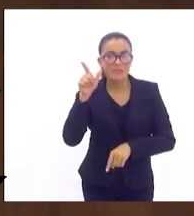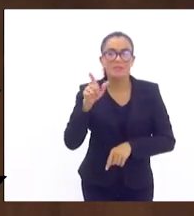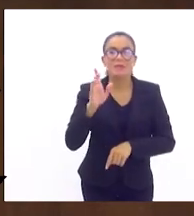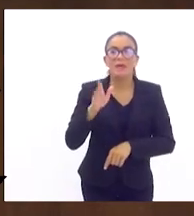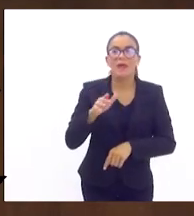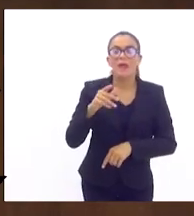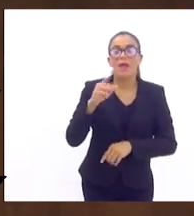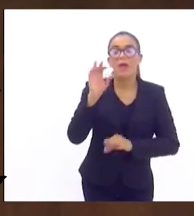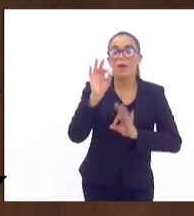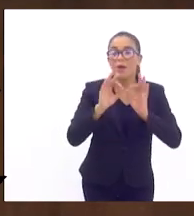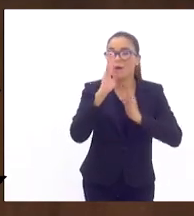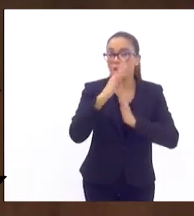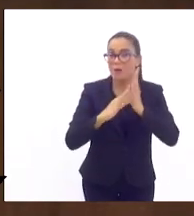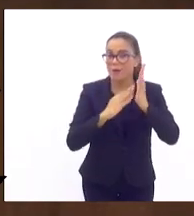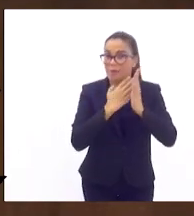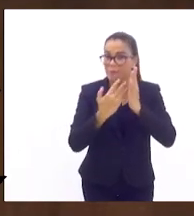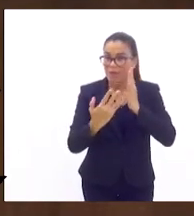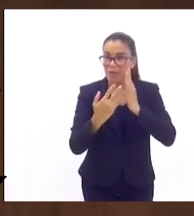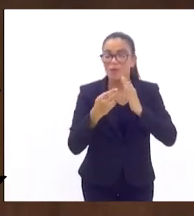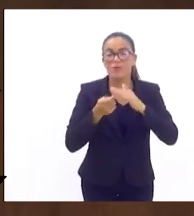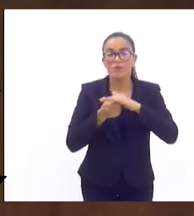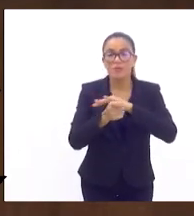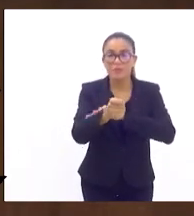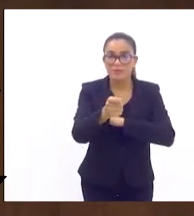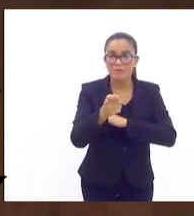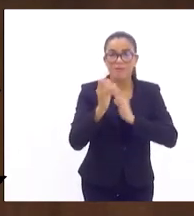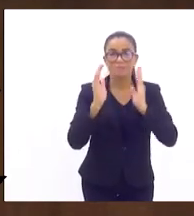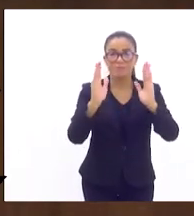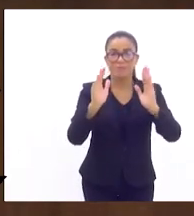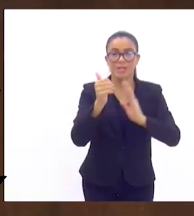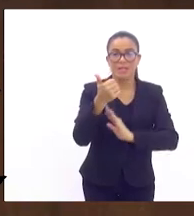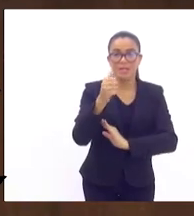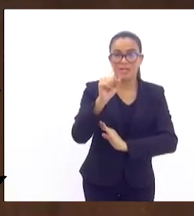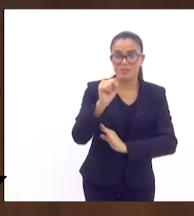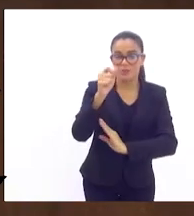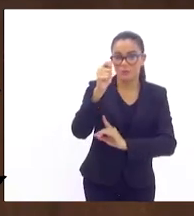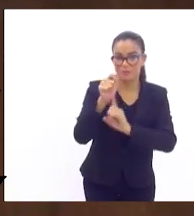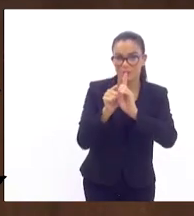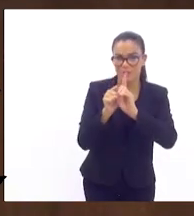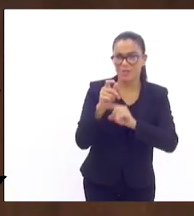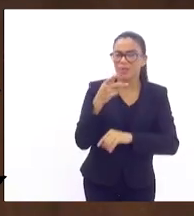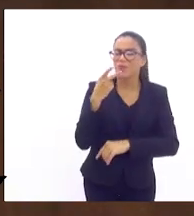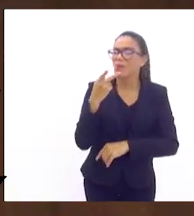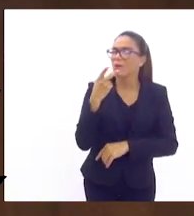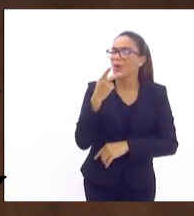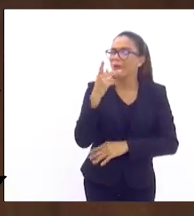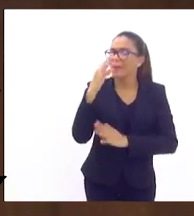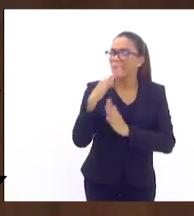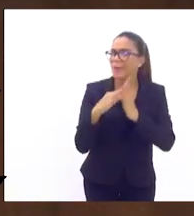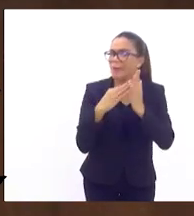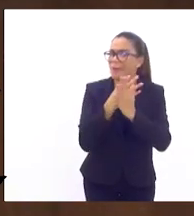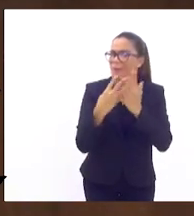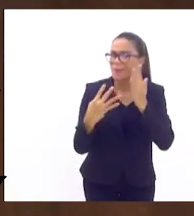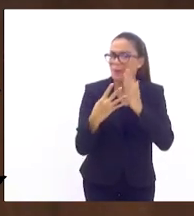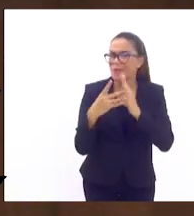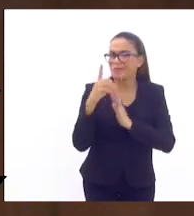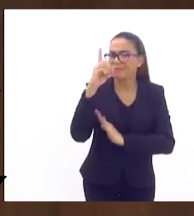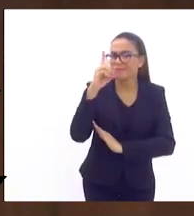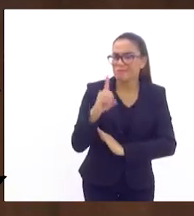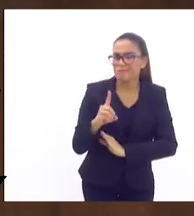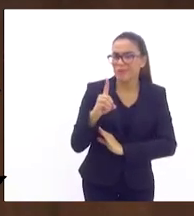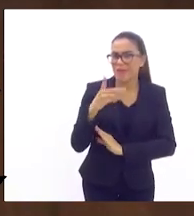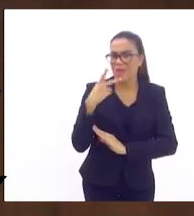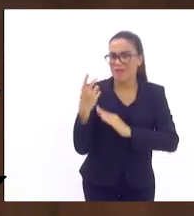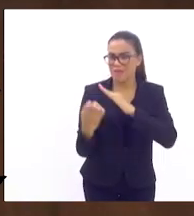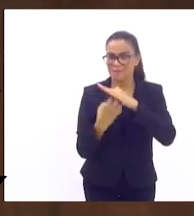o plano diretor de investimentos, prazo de 18 meses. E não basta ser um plano diretor feito, né, por um critério meramente empresarial,